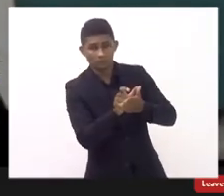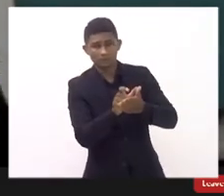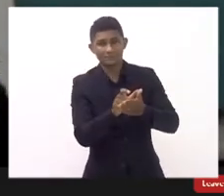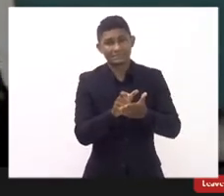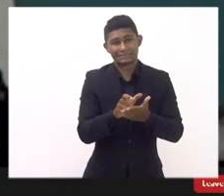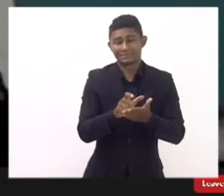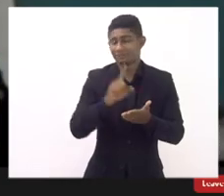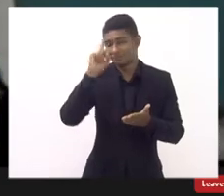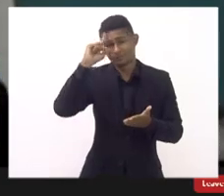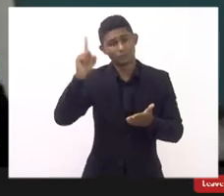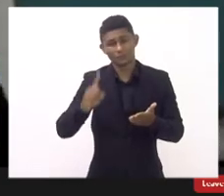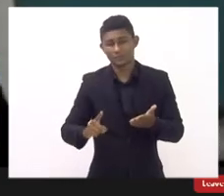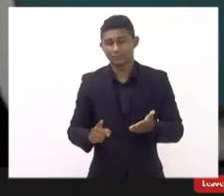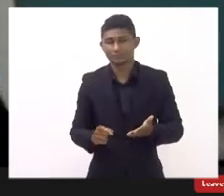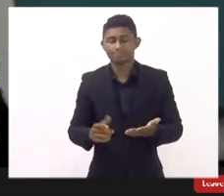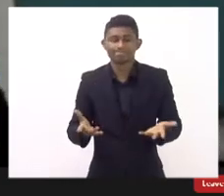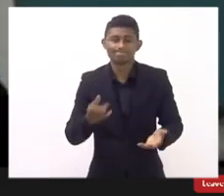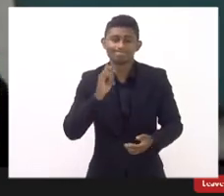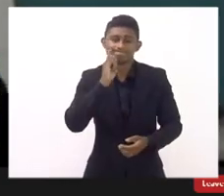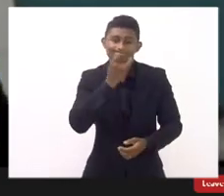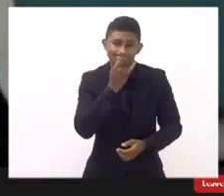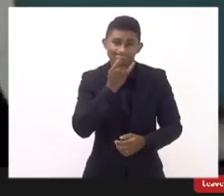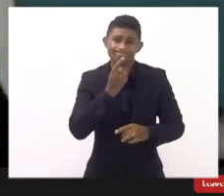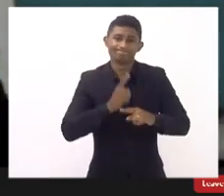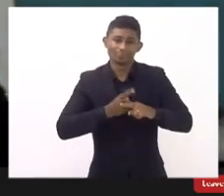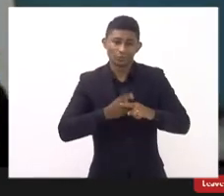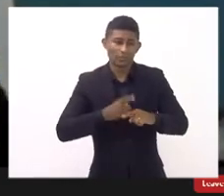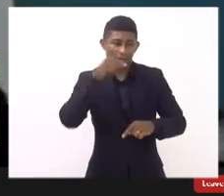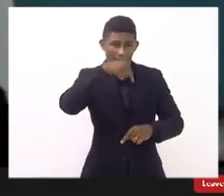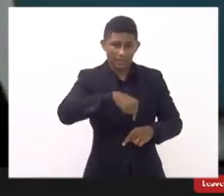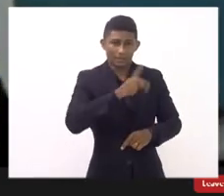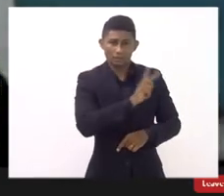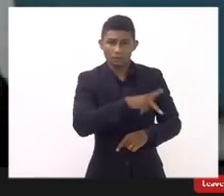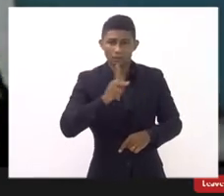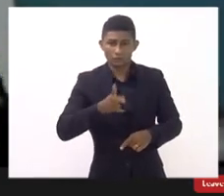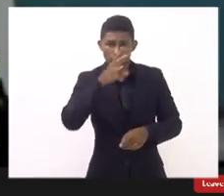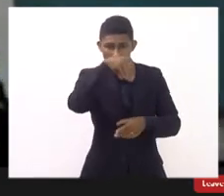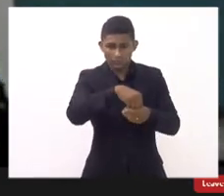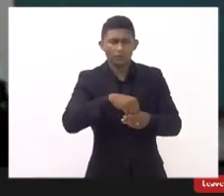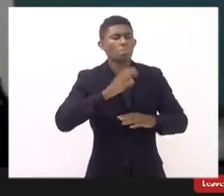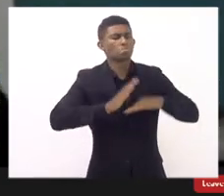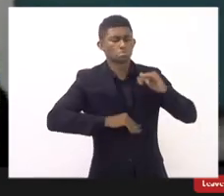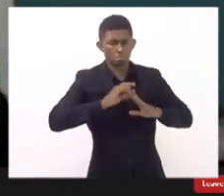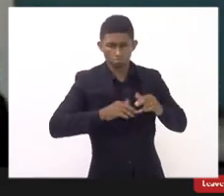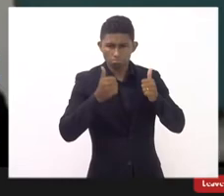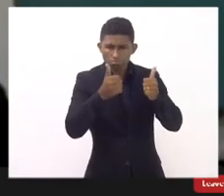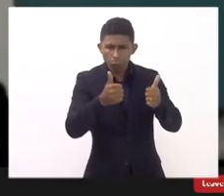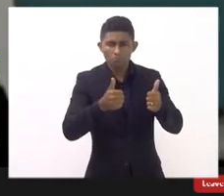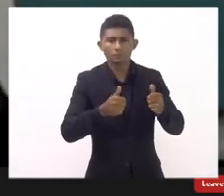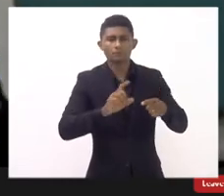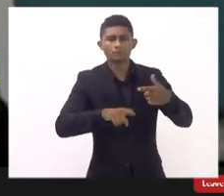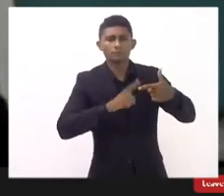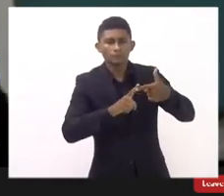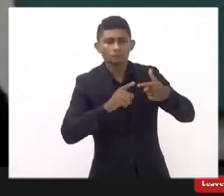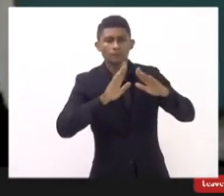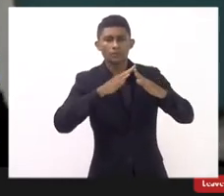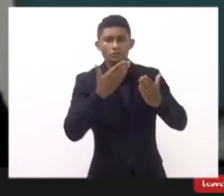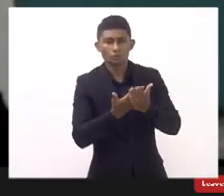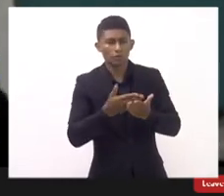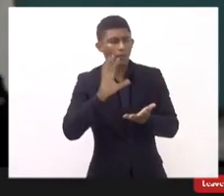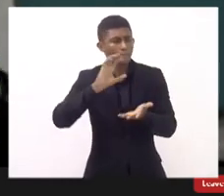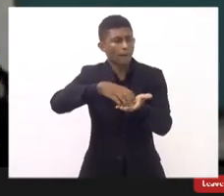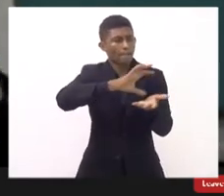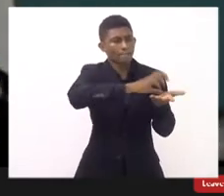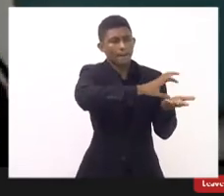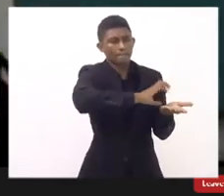muito triste, porque nós temos profissionais altamente capacitados, laboratórios, né, as escolas preparadas para receber esse